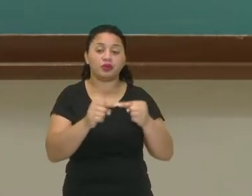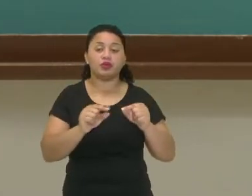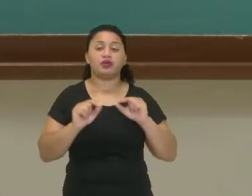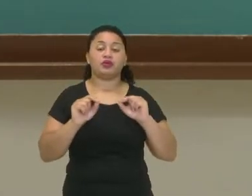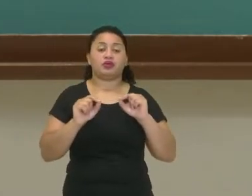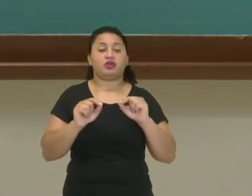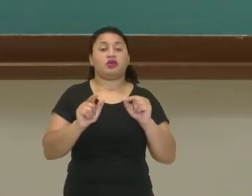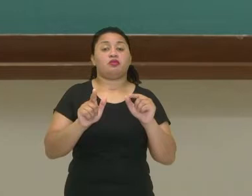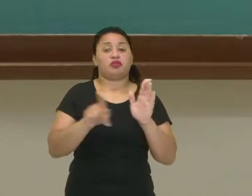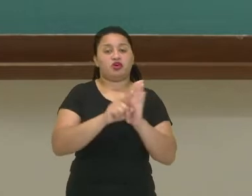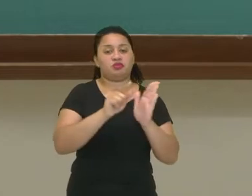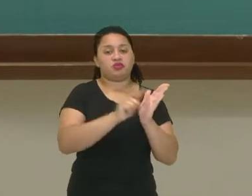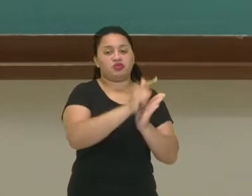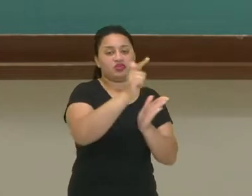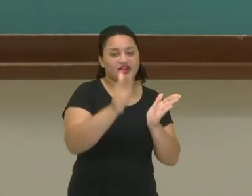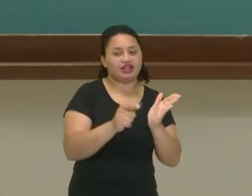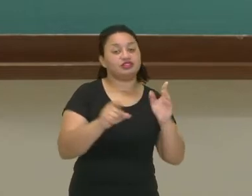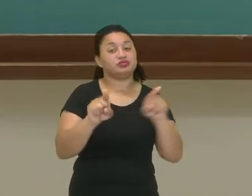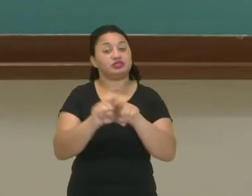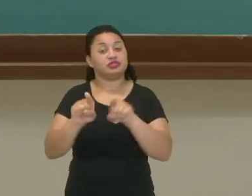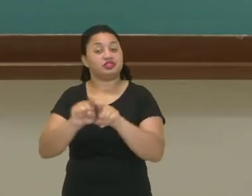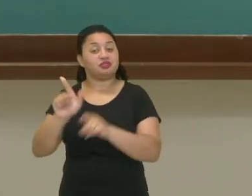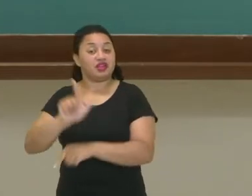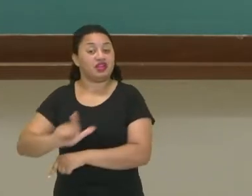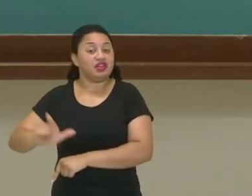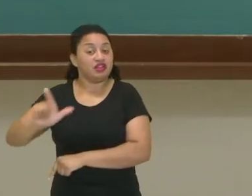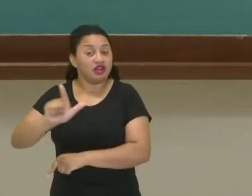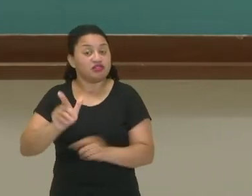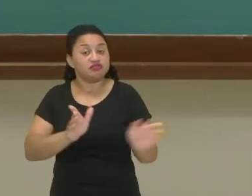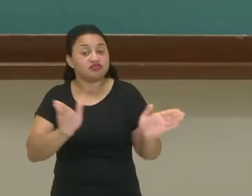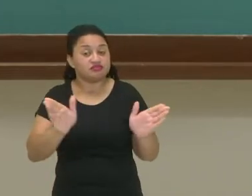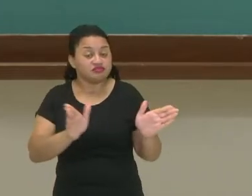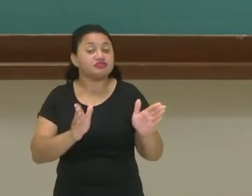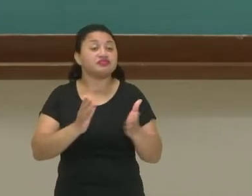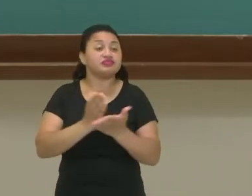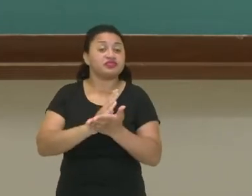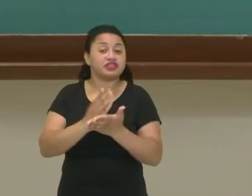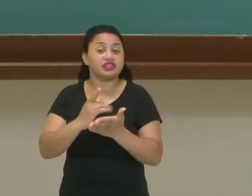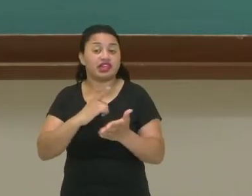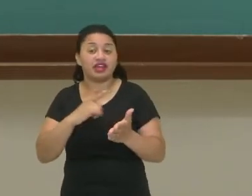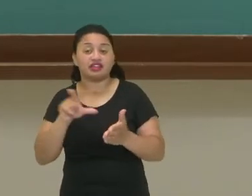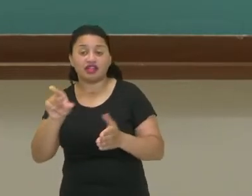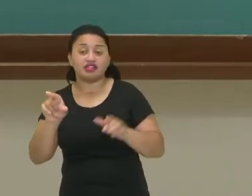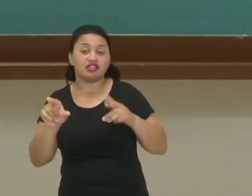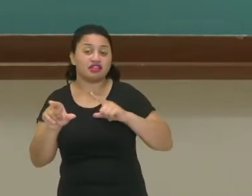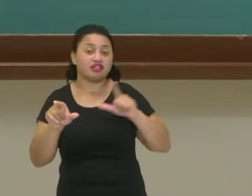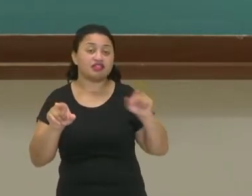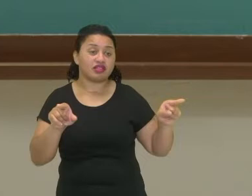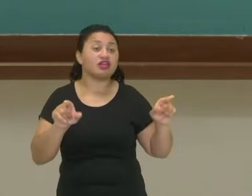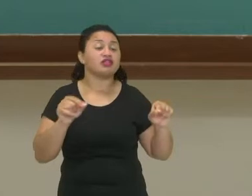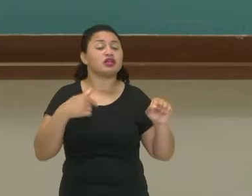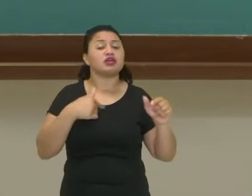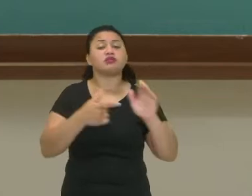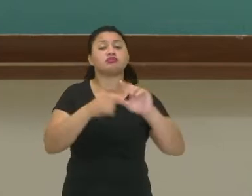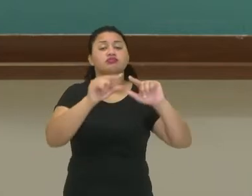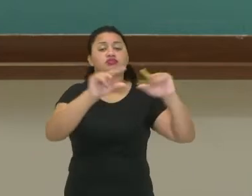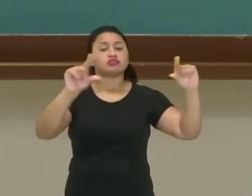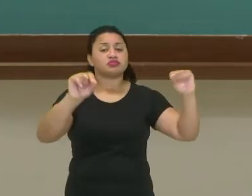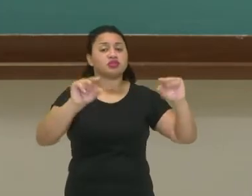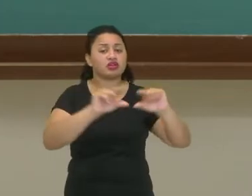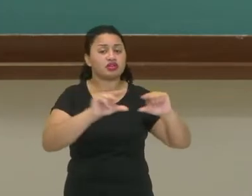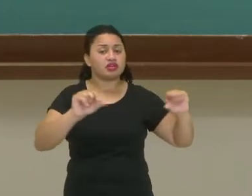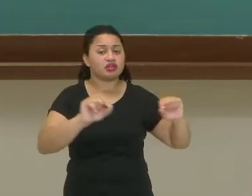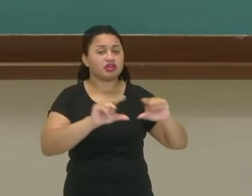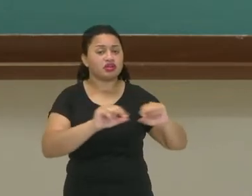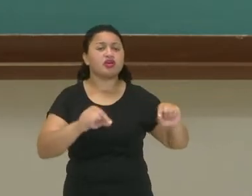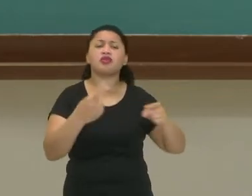o jornalismo e com a literatura, e apresente a análise desse aqui, né, dos fragmentos. O que nós temos ali? Por que ela é